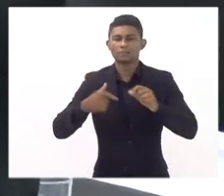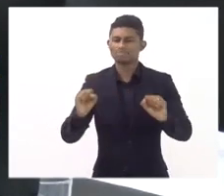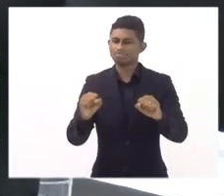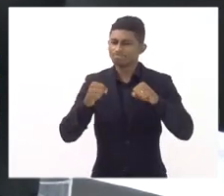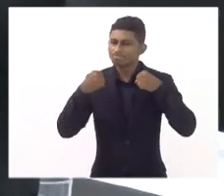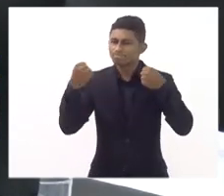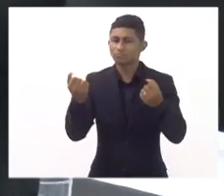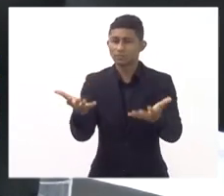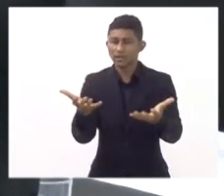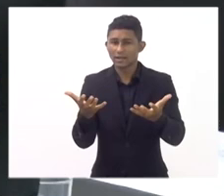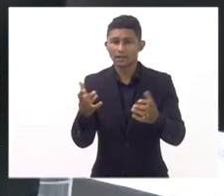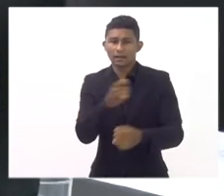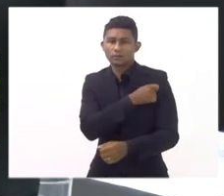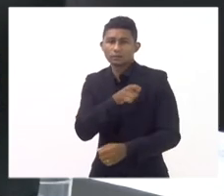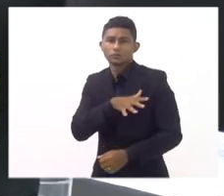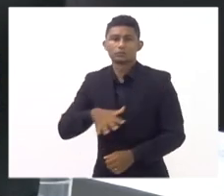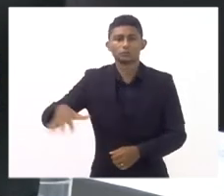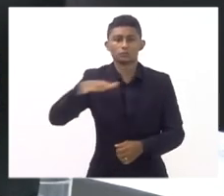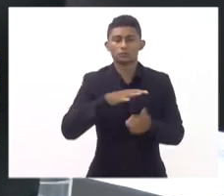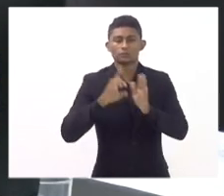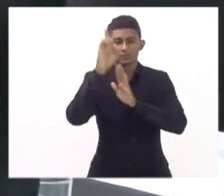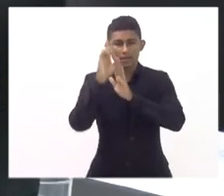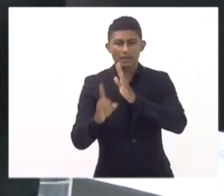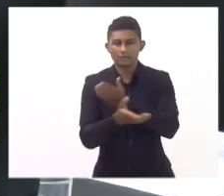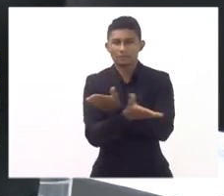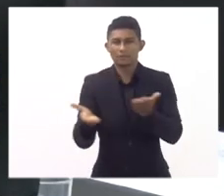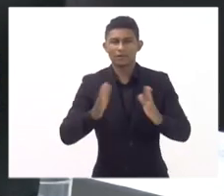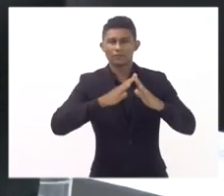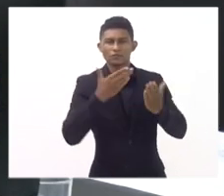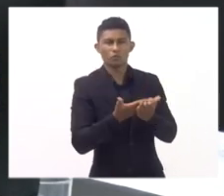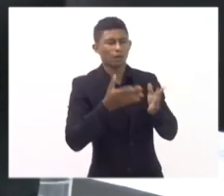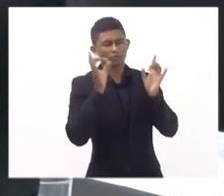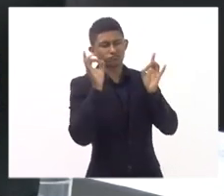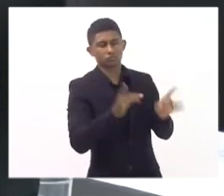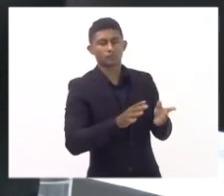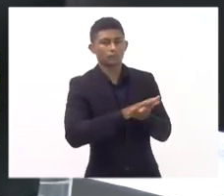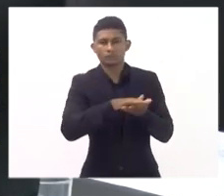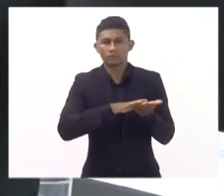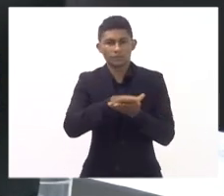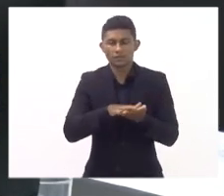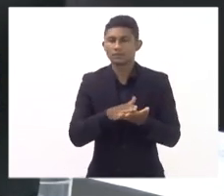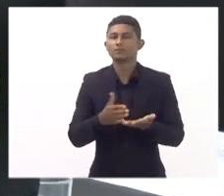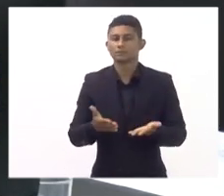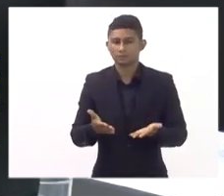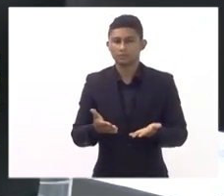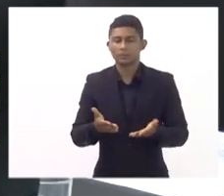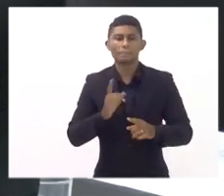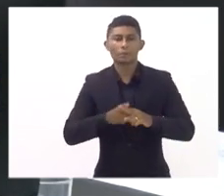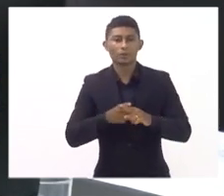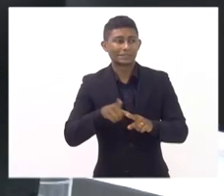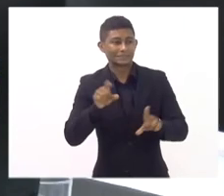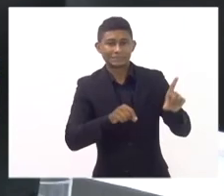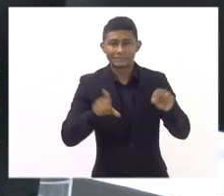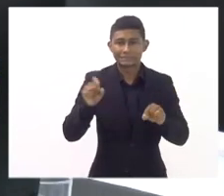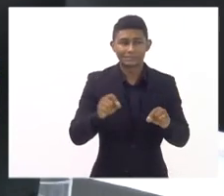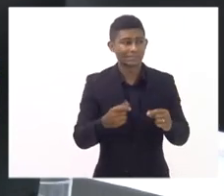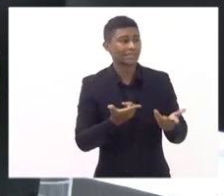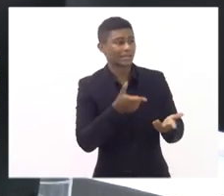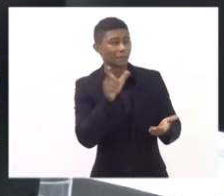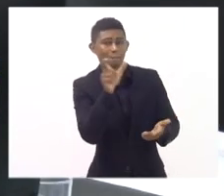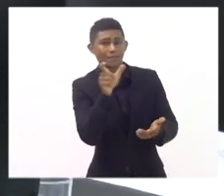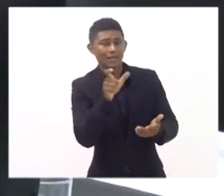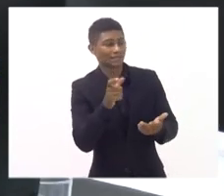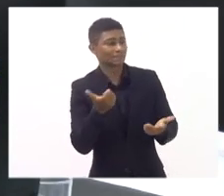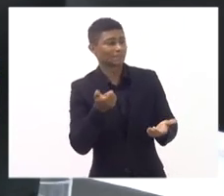fato, esse direito e os estudantes não precisem abandonar a escola, porque tem que fazer uma escolha cruel entre pagar a passagem